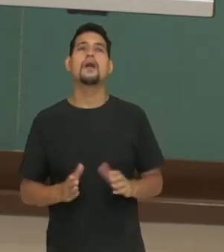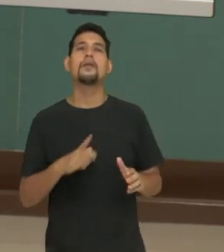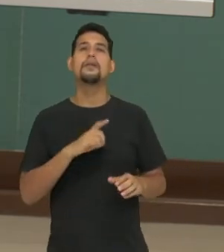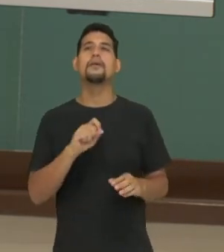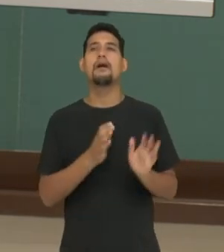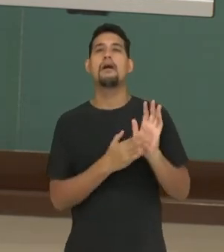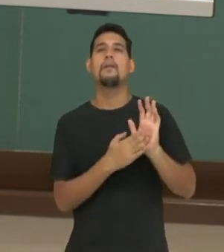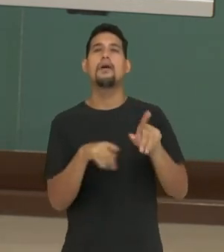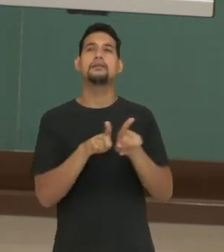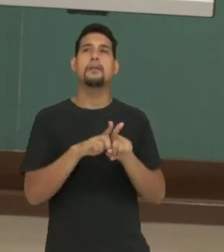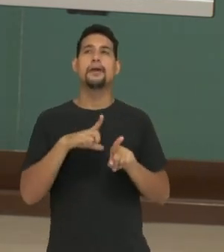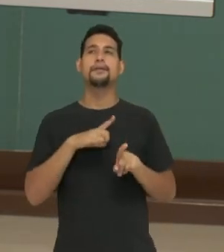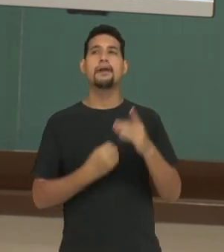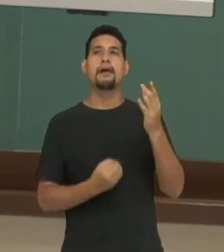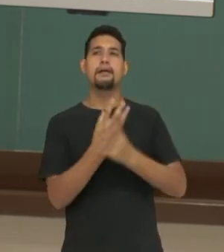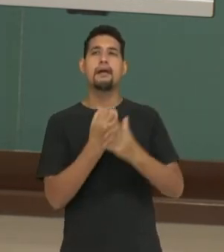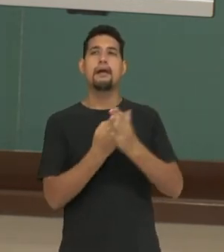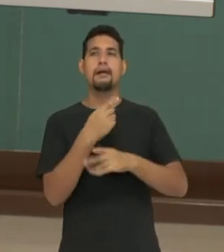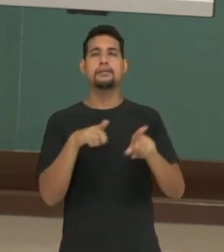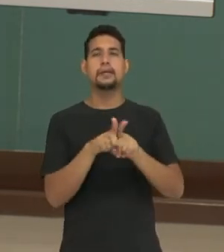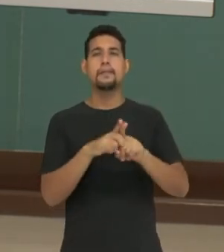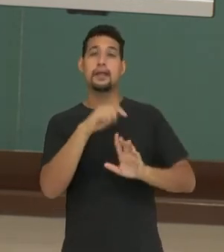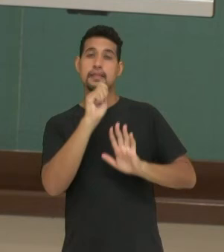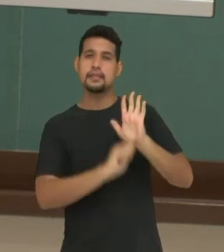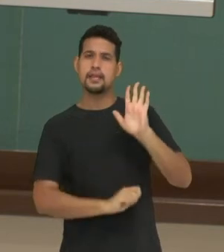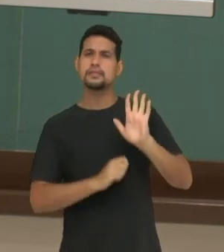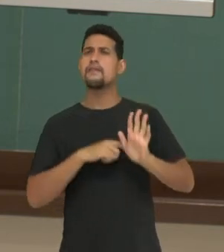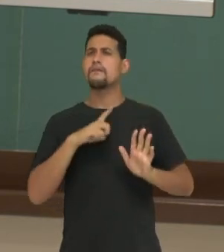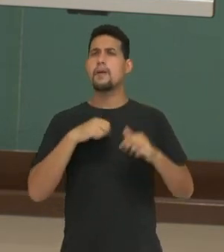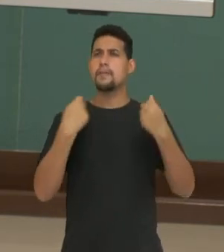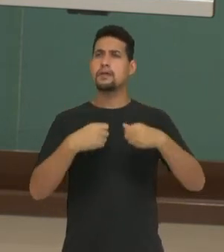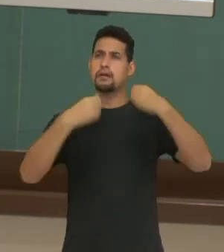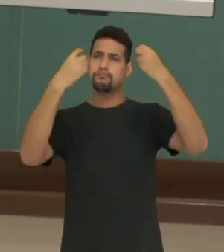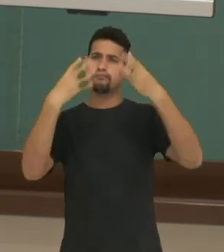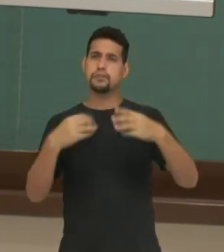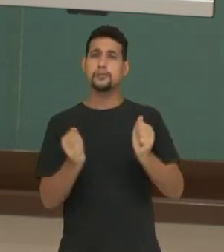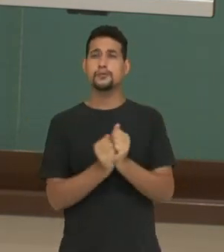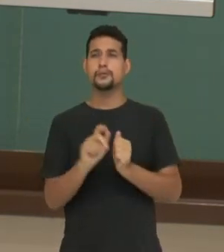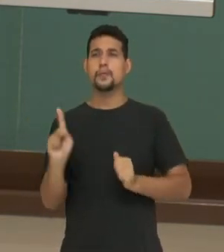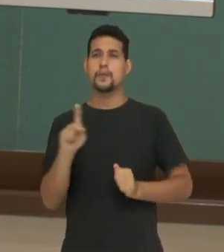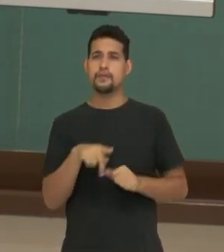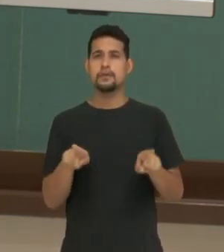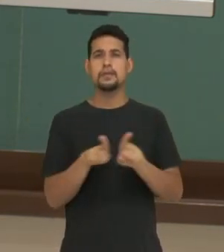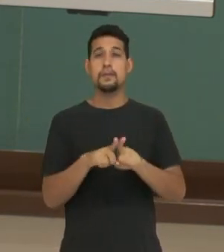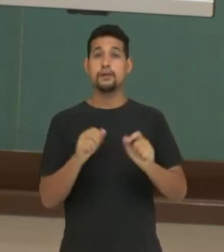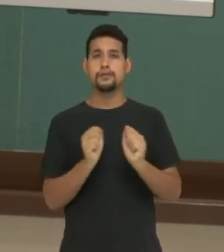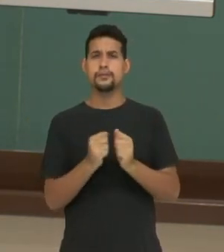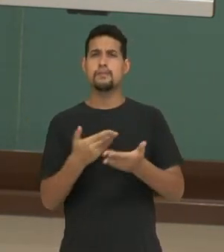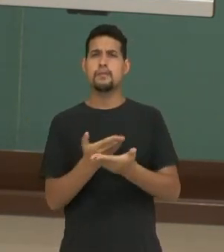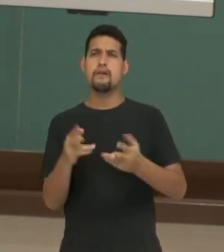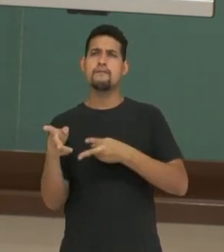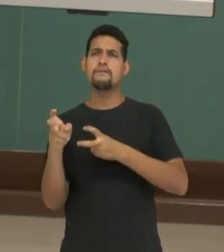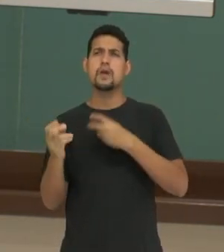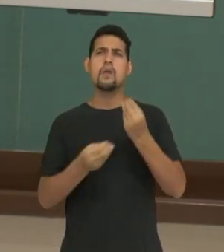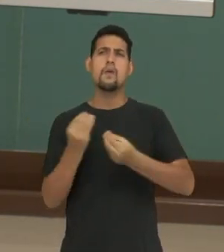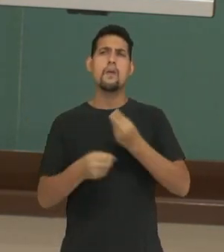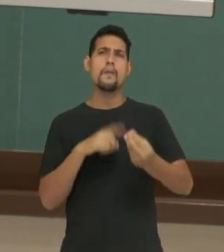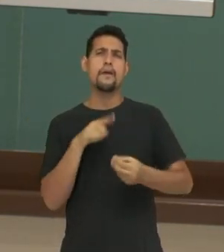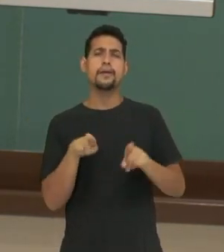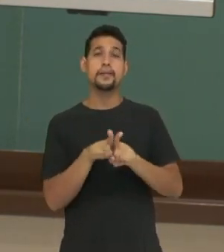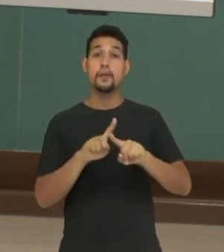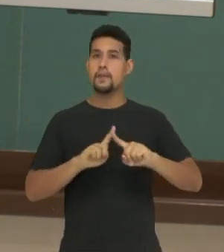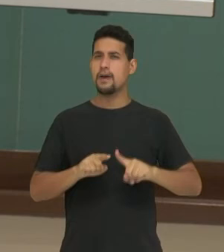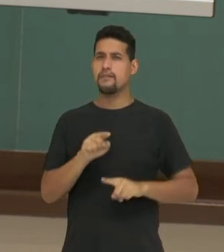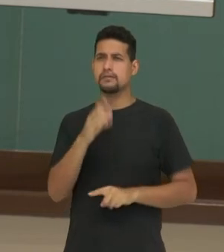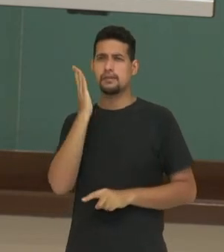a nossa proposta de produção de texto, pessoal. Vocês vão ter que negociar isso com os professores de vocês, né, para ver a possibilidade. Mas